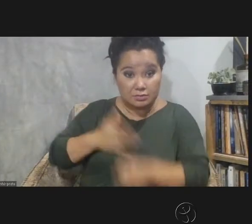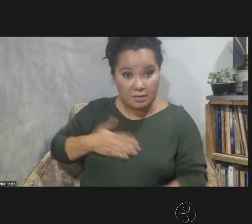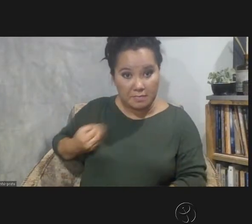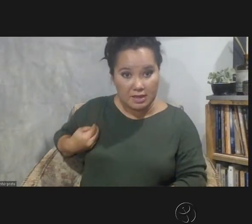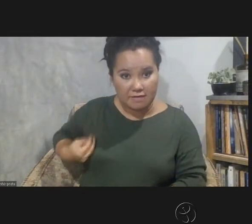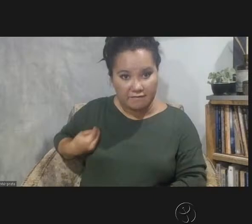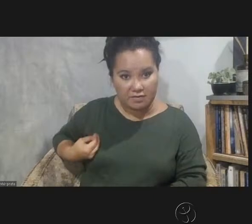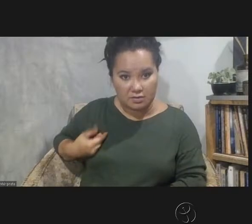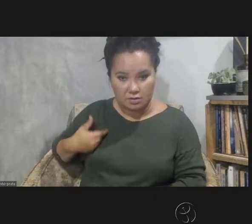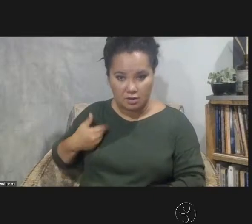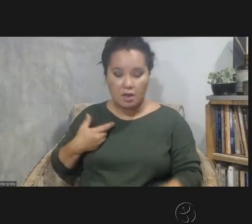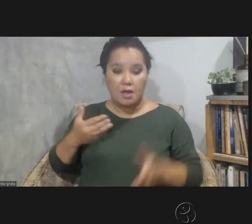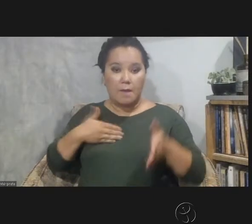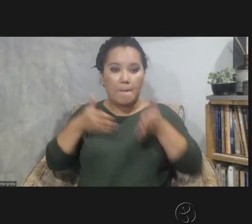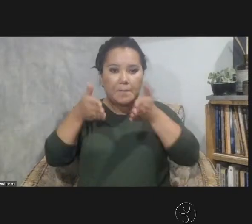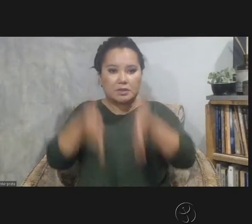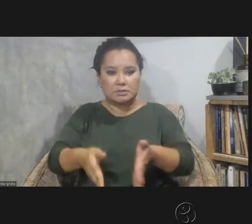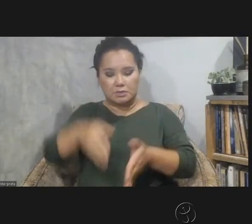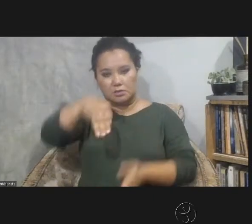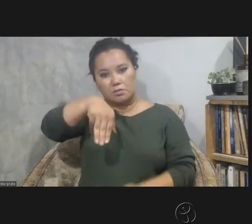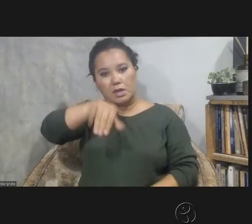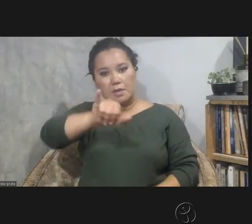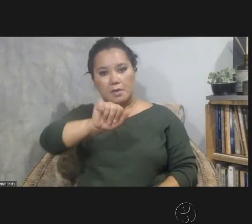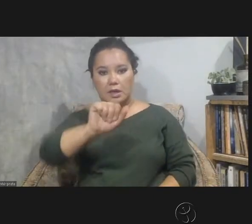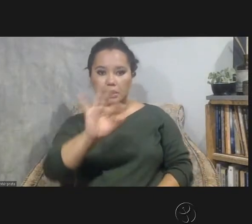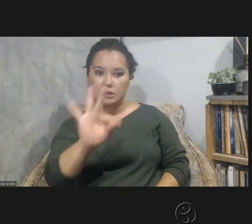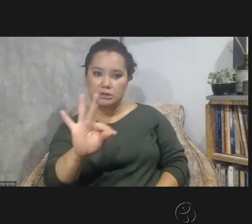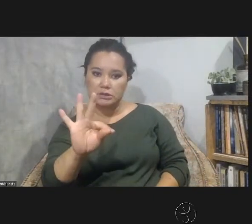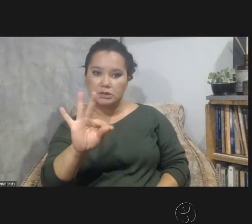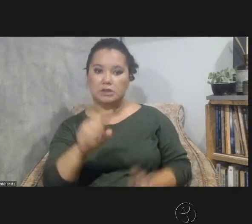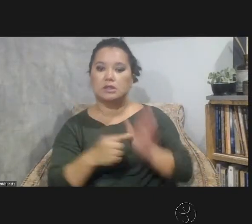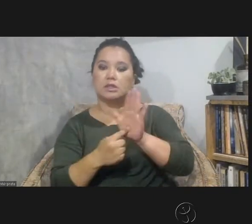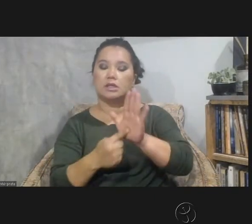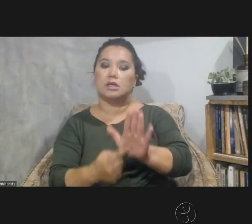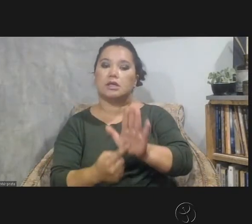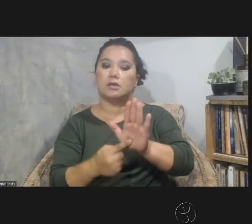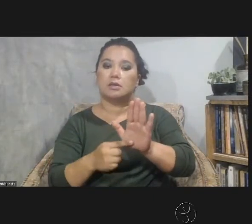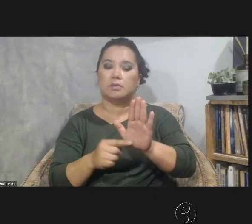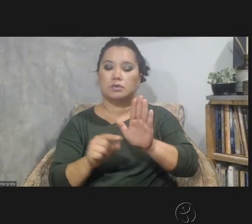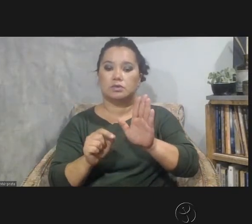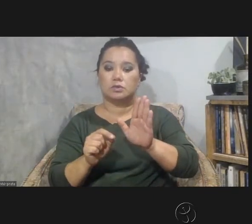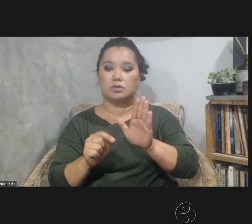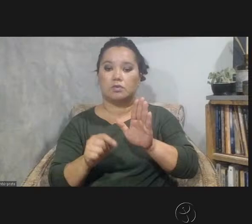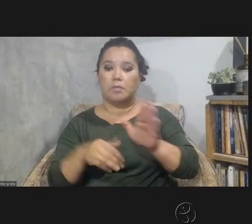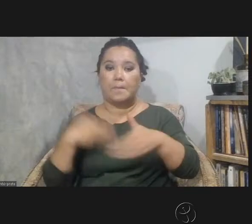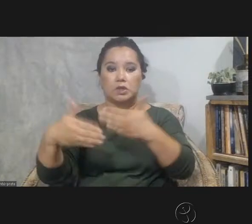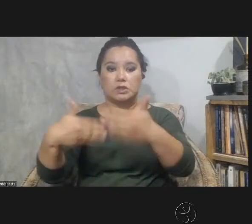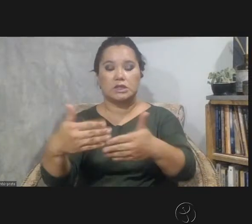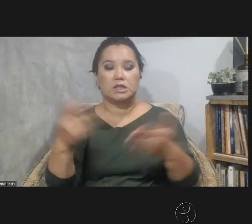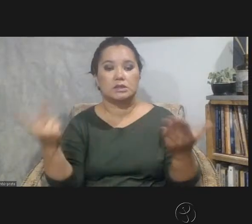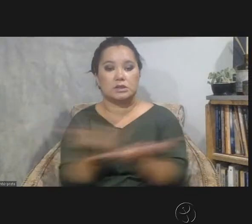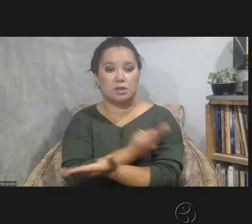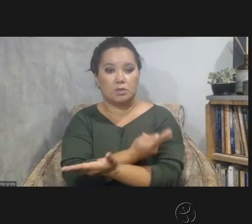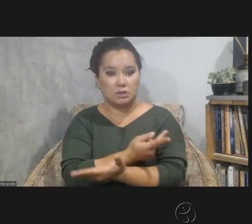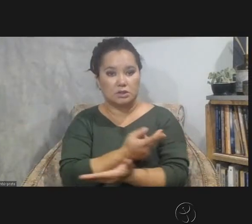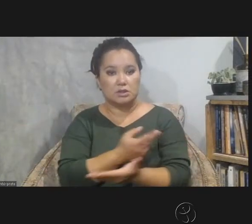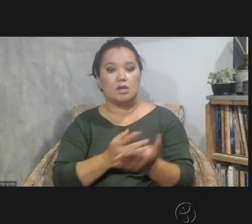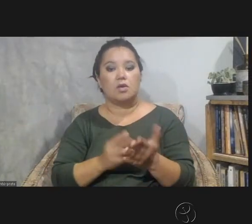que colocou em evidência os processos que aconteceram com a mudança da